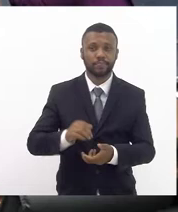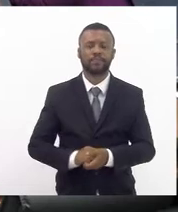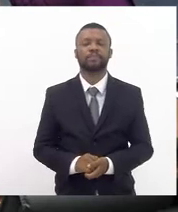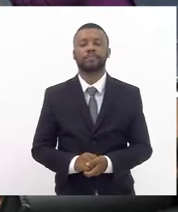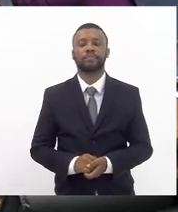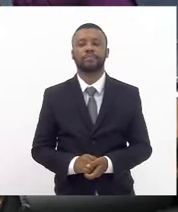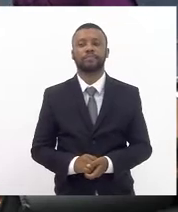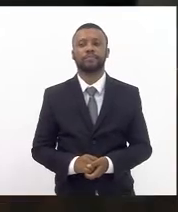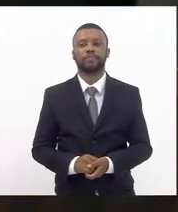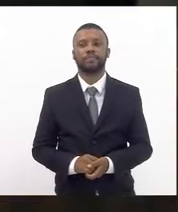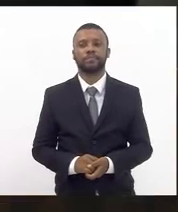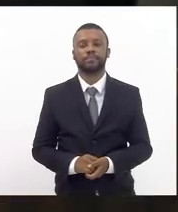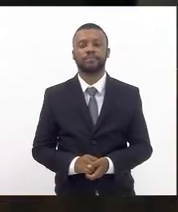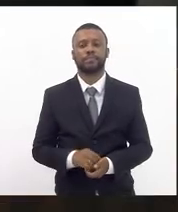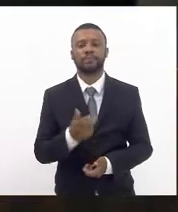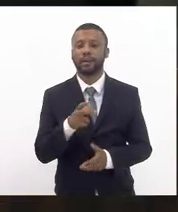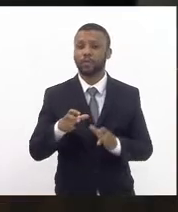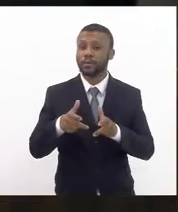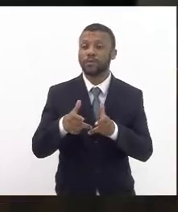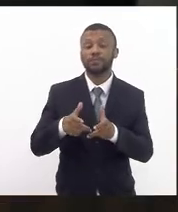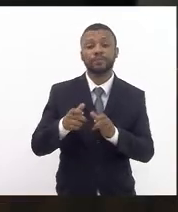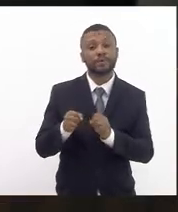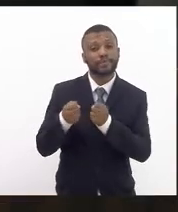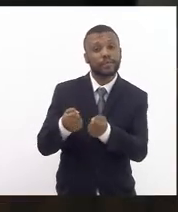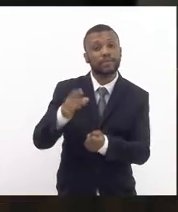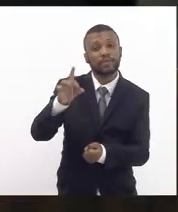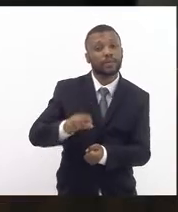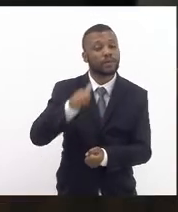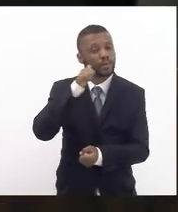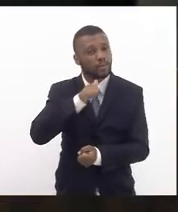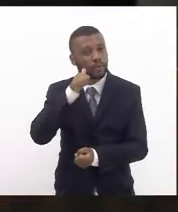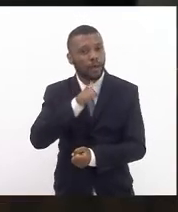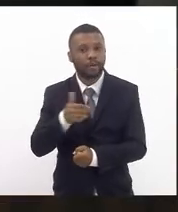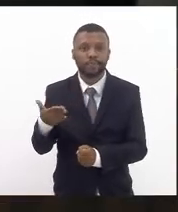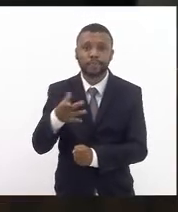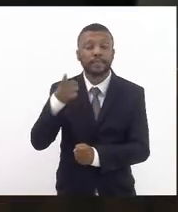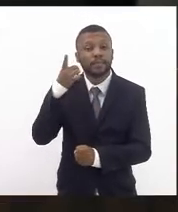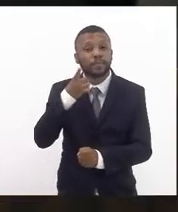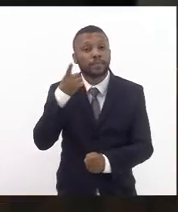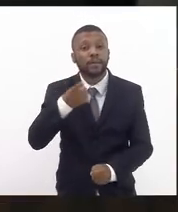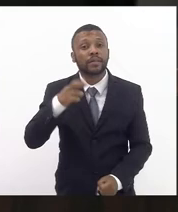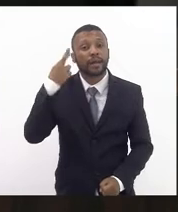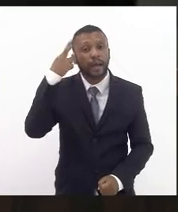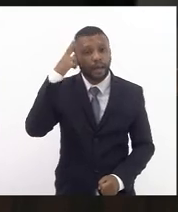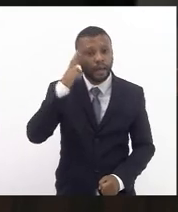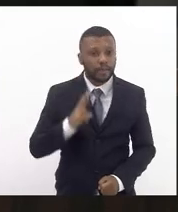o... Defere. Pela Comissão de Defesa do Direito da Mulher, deputada Renata Souza.